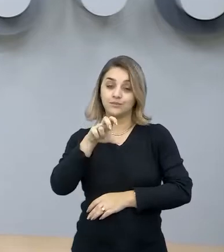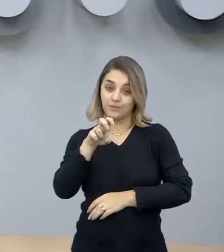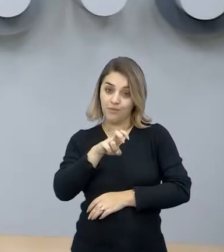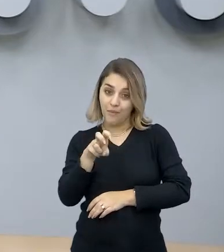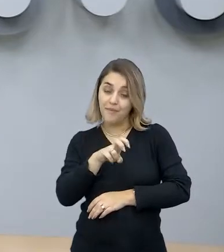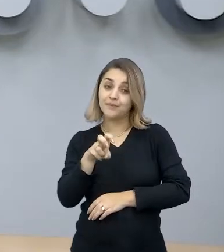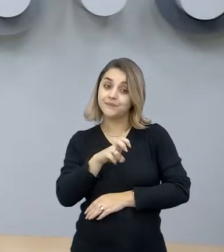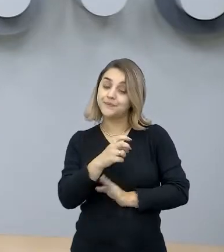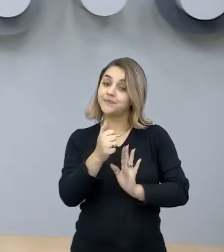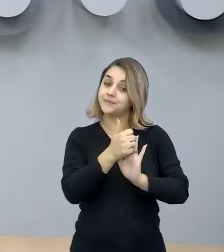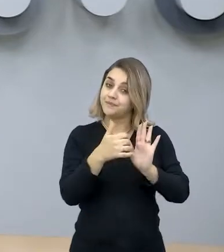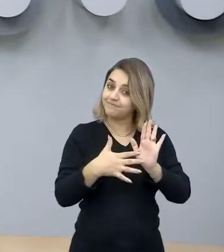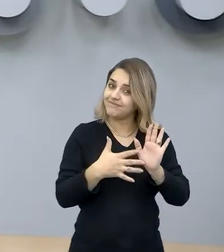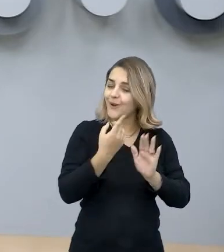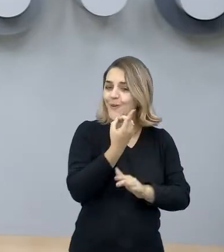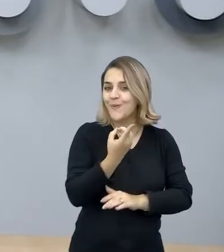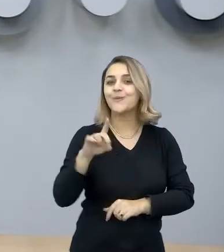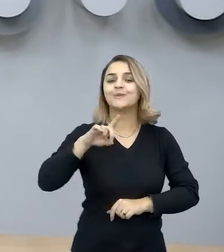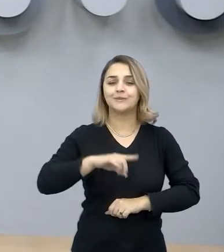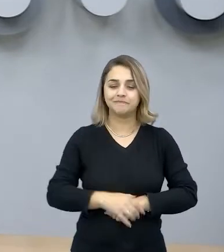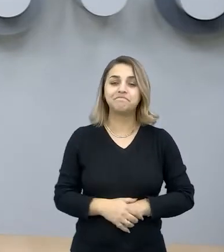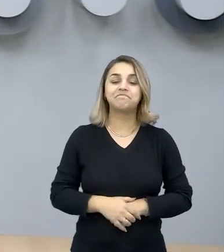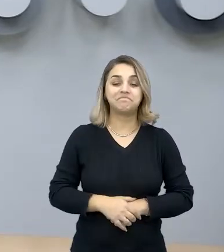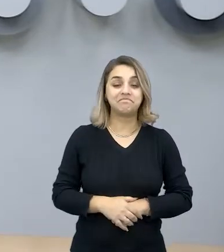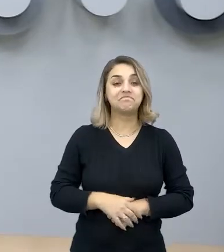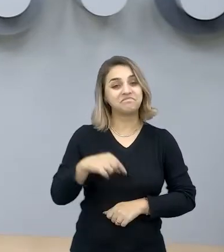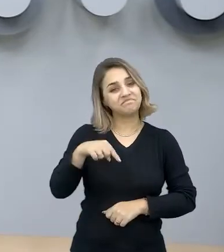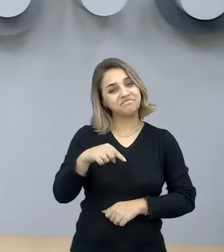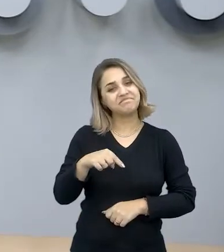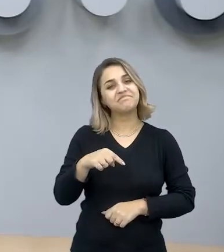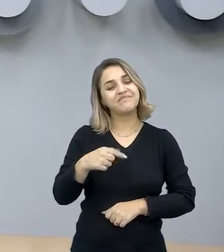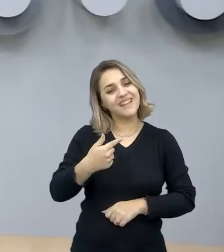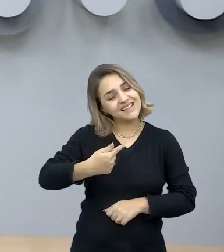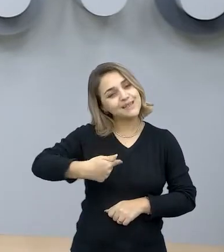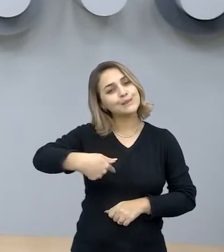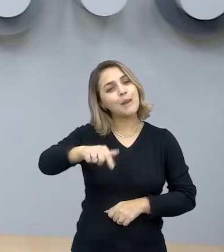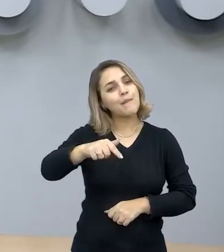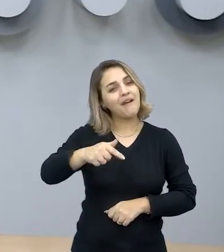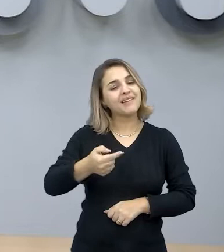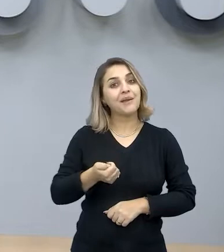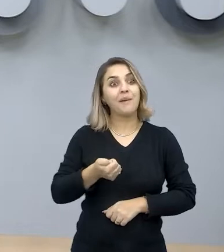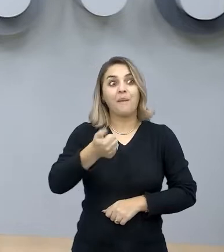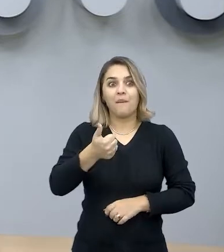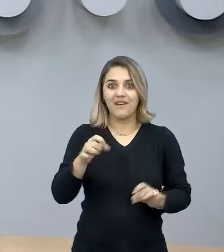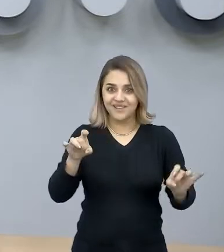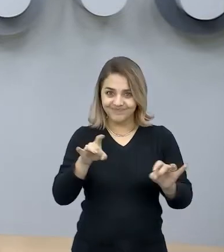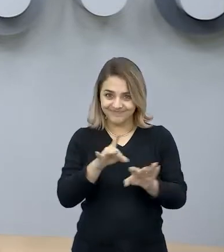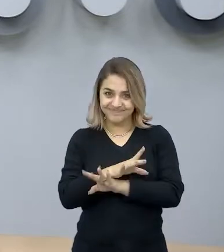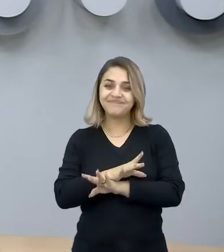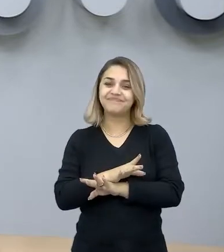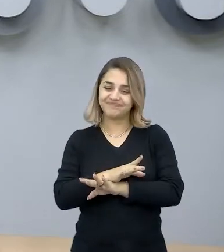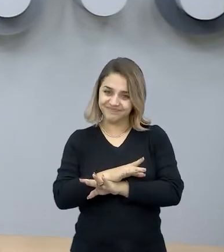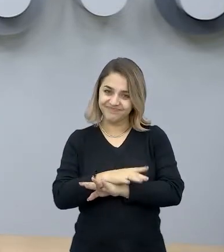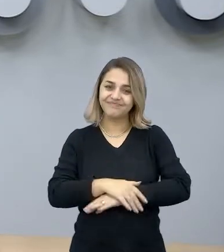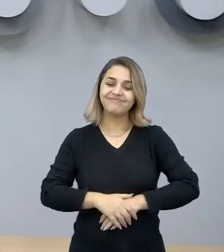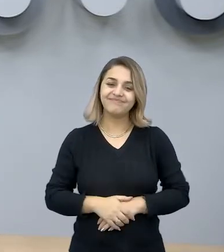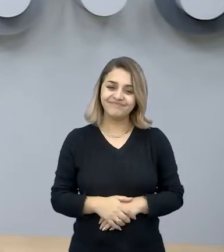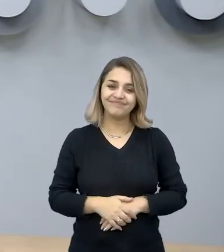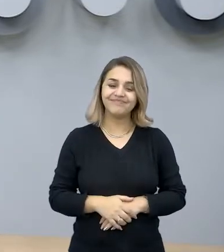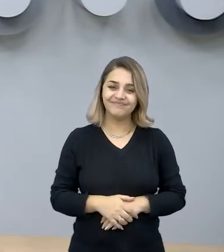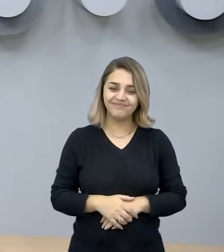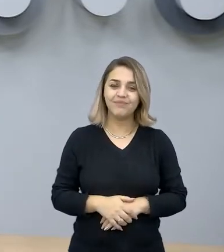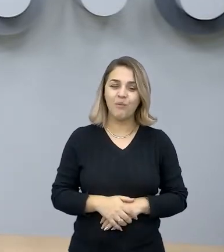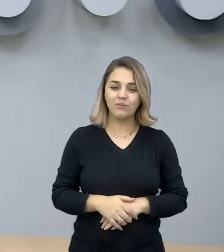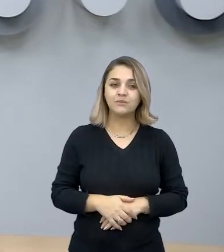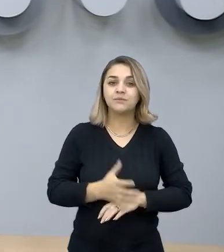última atividade. E na verdade essa é a nossa penúltima semana de aula. Daqui a pouquinho a gente já encerra o trabalho com o nosso